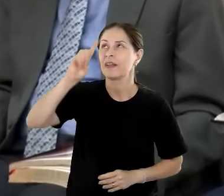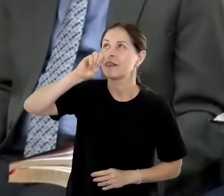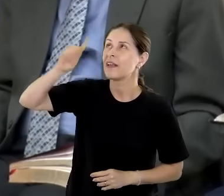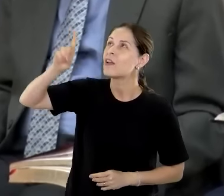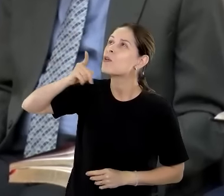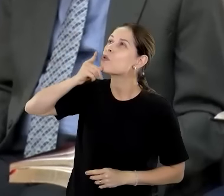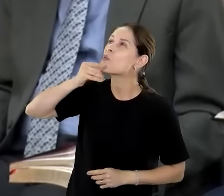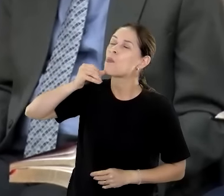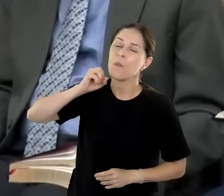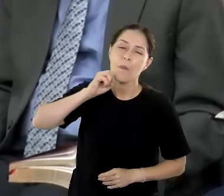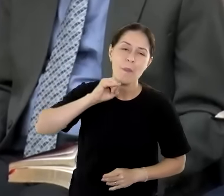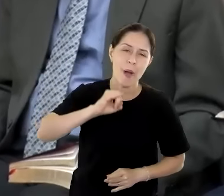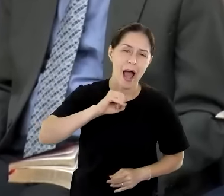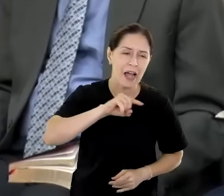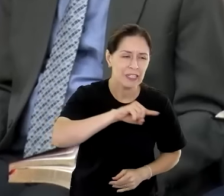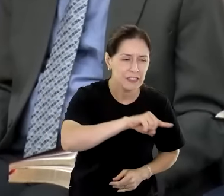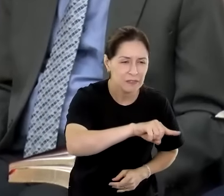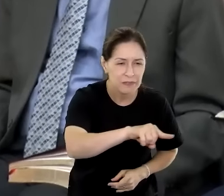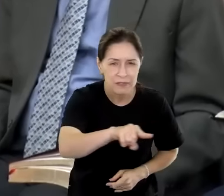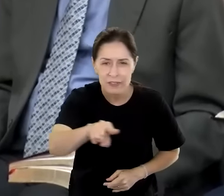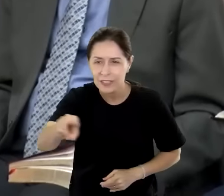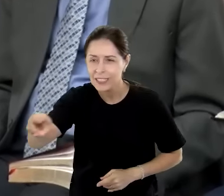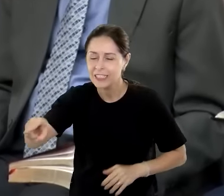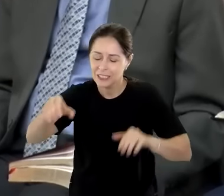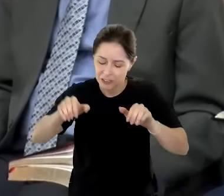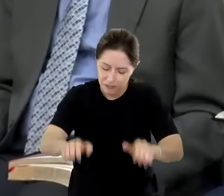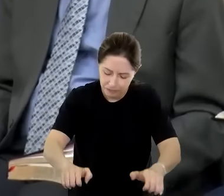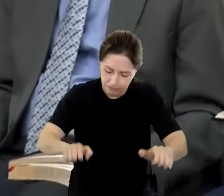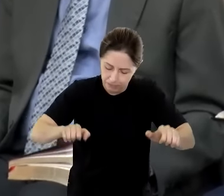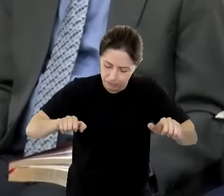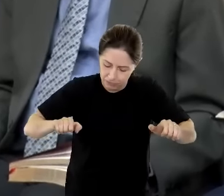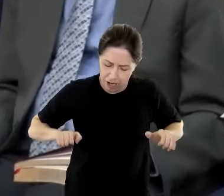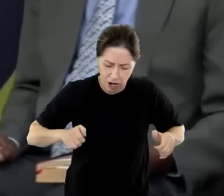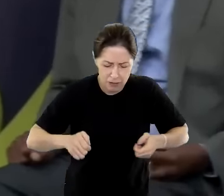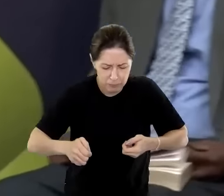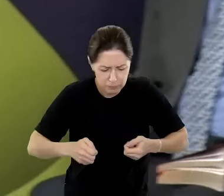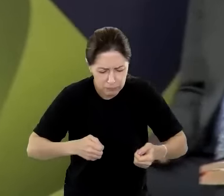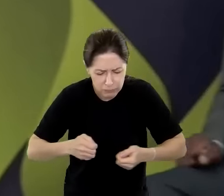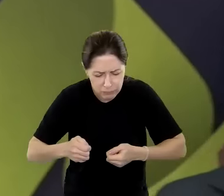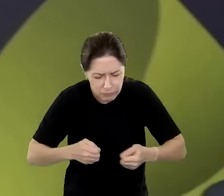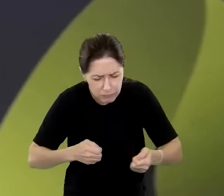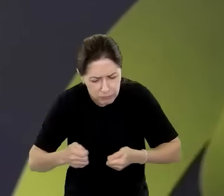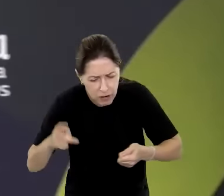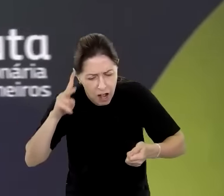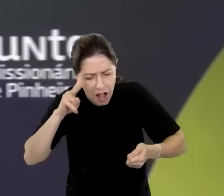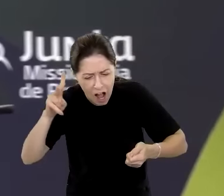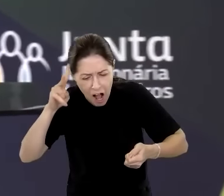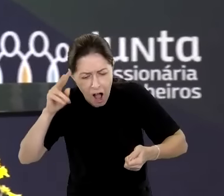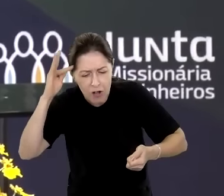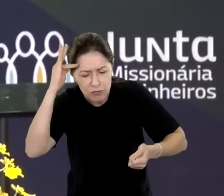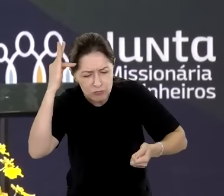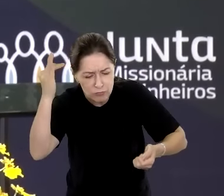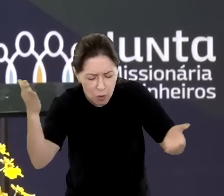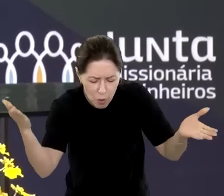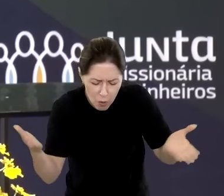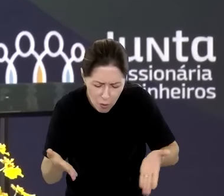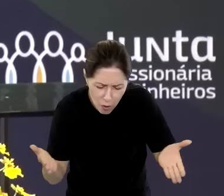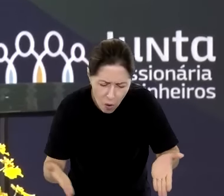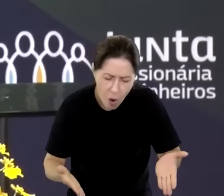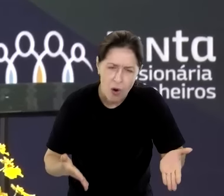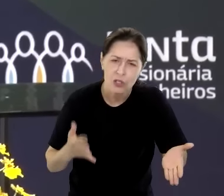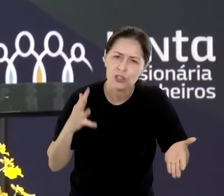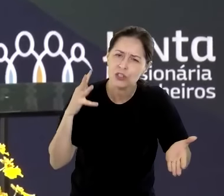céus e a terra, o seu Pai está no trono, o seu Pai tem as rédeas da história em suas mãos, o seu Pai vela por você